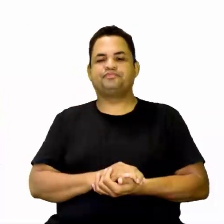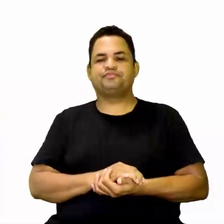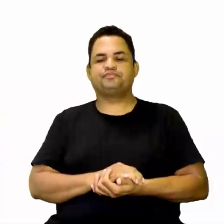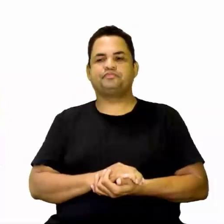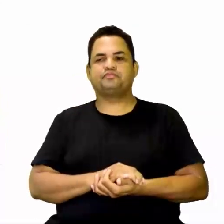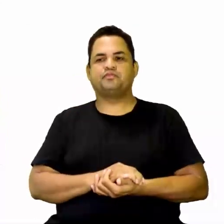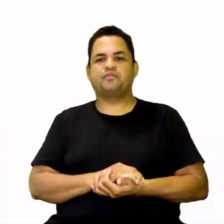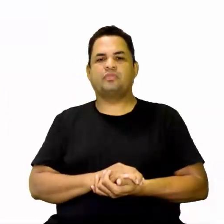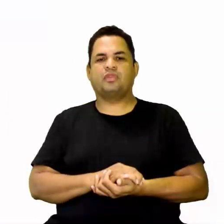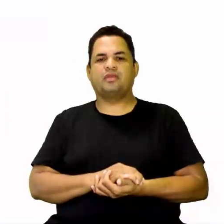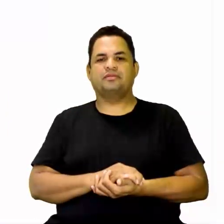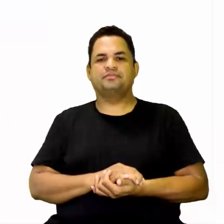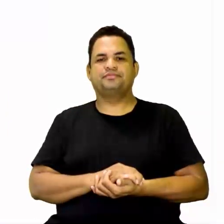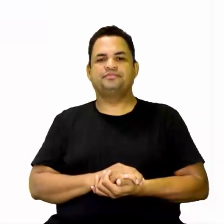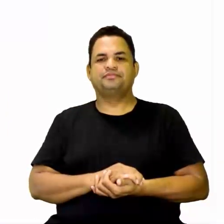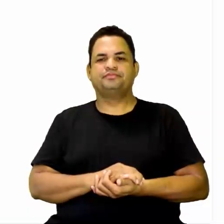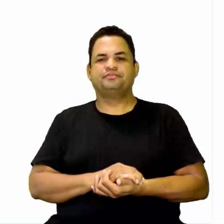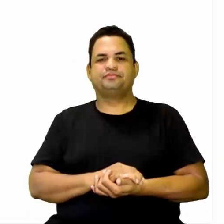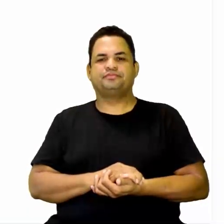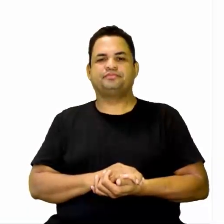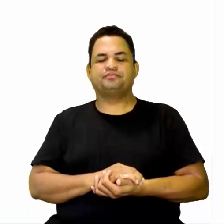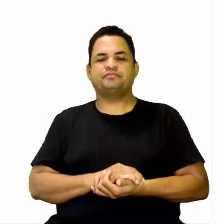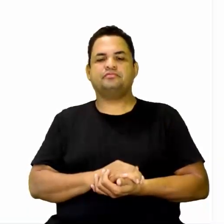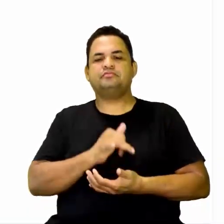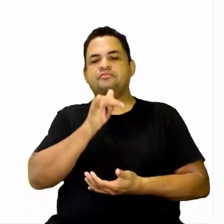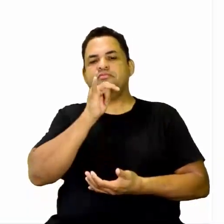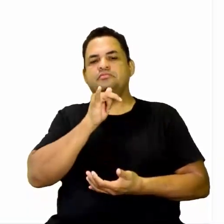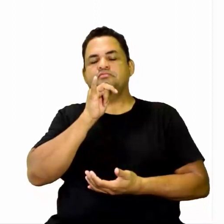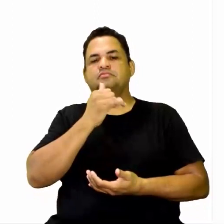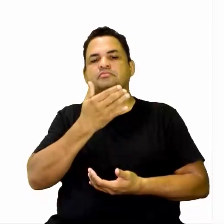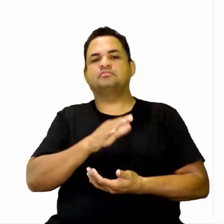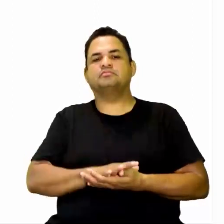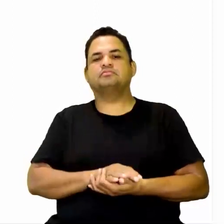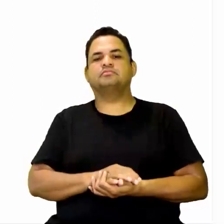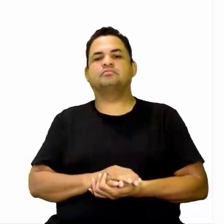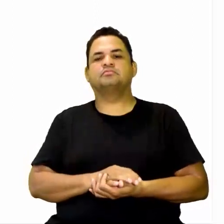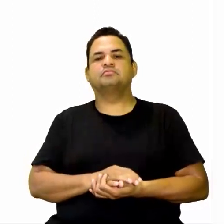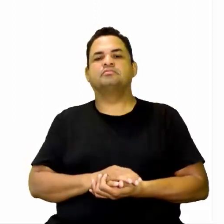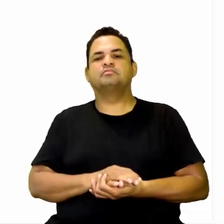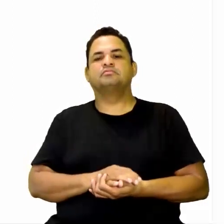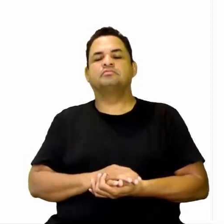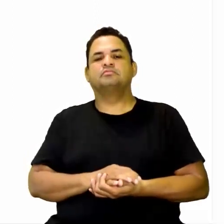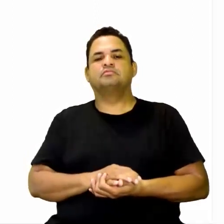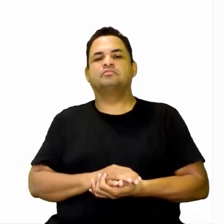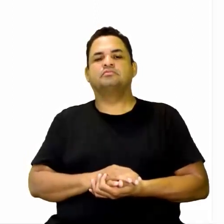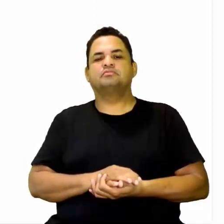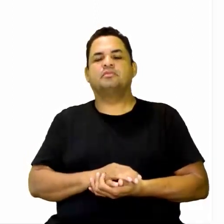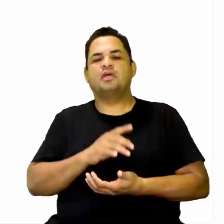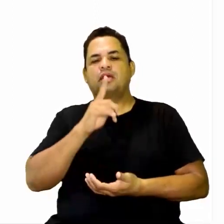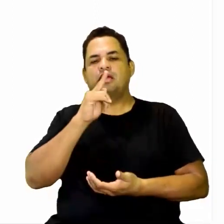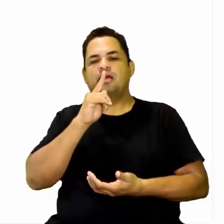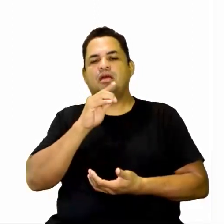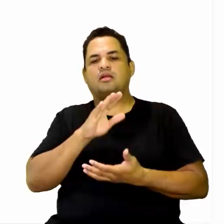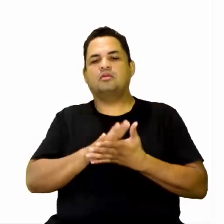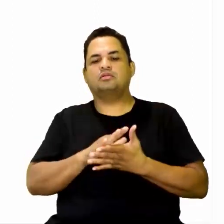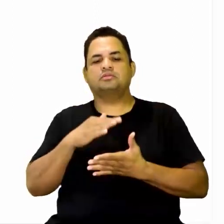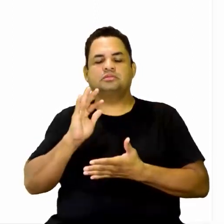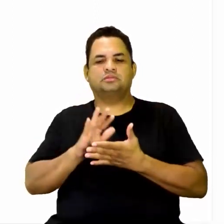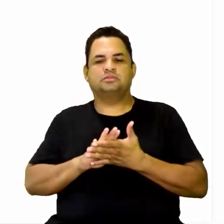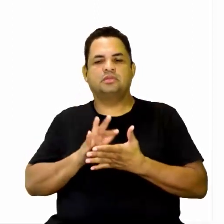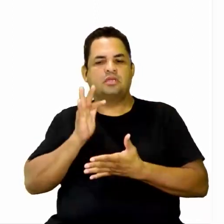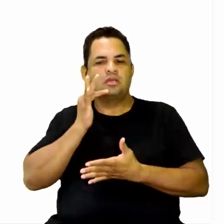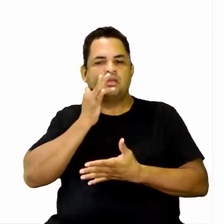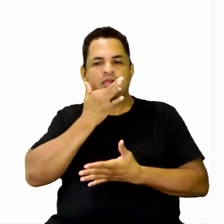Alguns exemplos? Sim, olha aqui, ó. água e açúcar